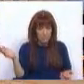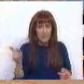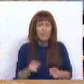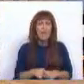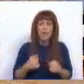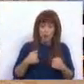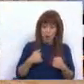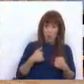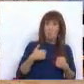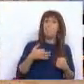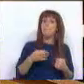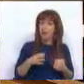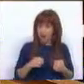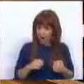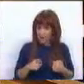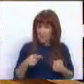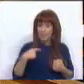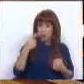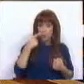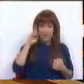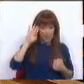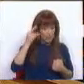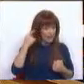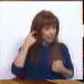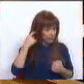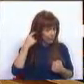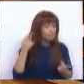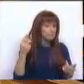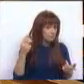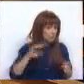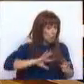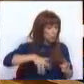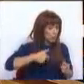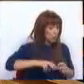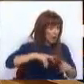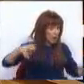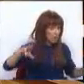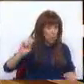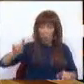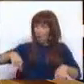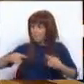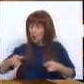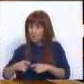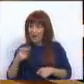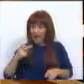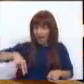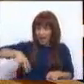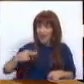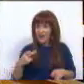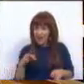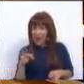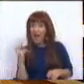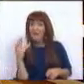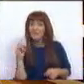parte do Partido Socialista e do conhecimento que tenho, quer do mundo autárquico, quer da própria ANAFRO, é que